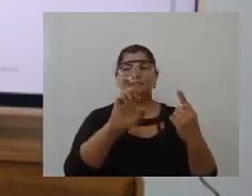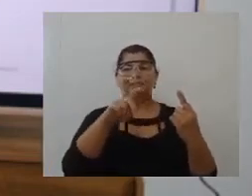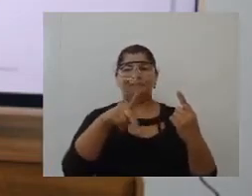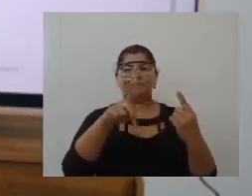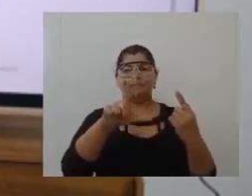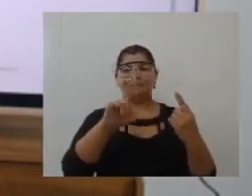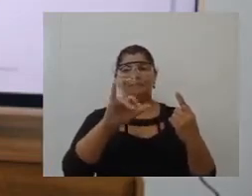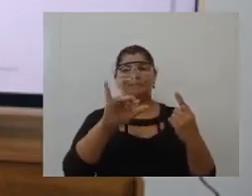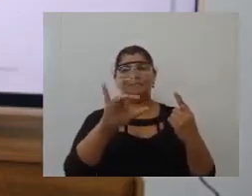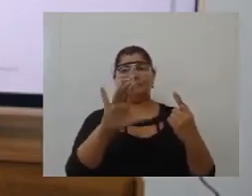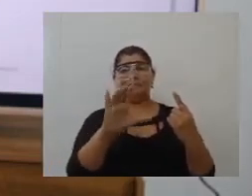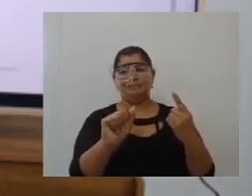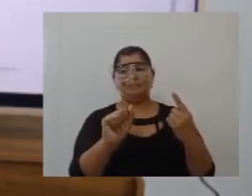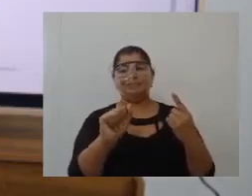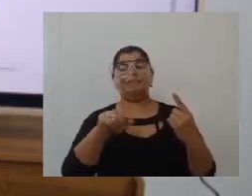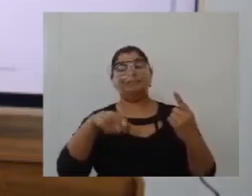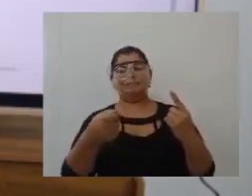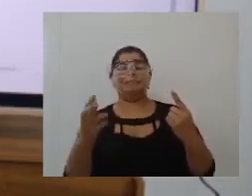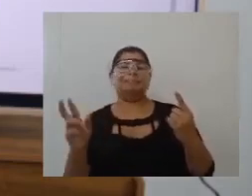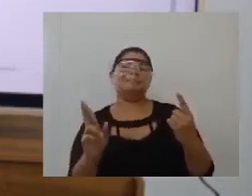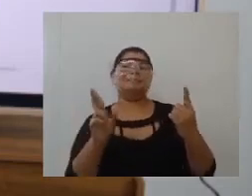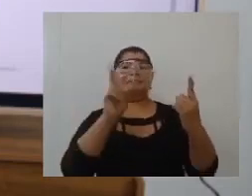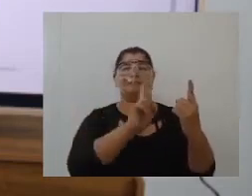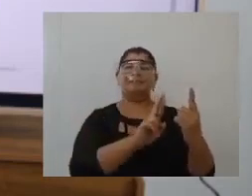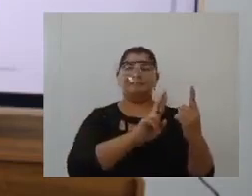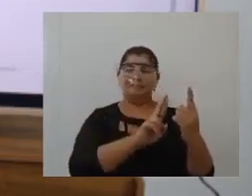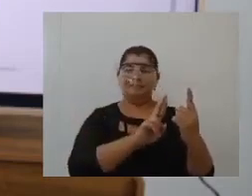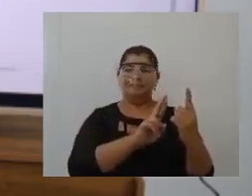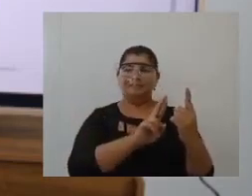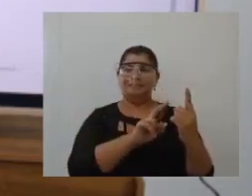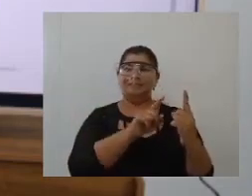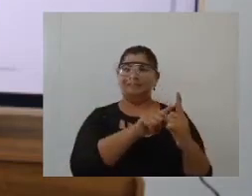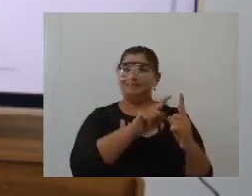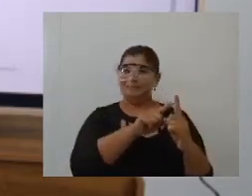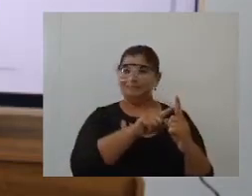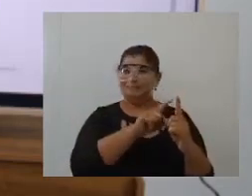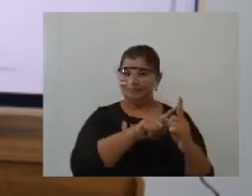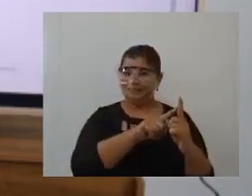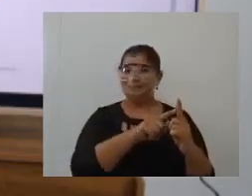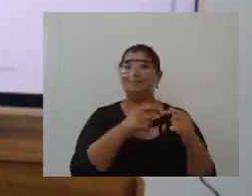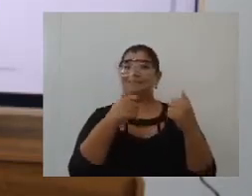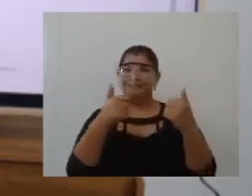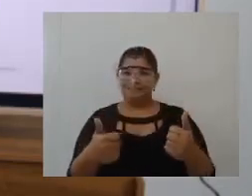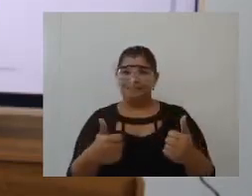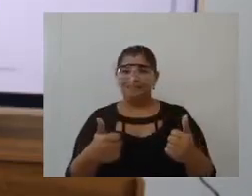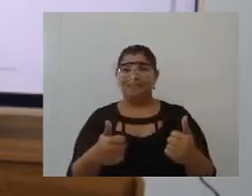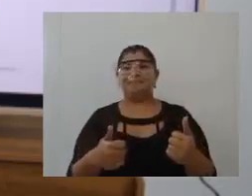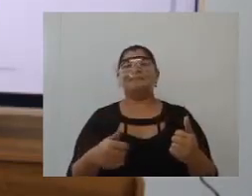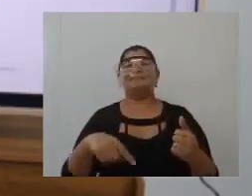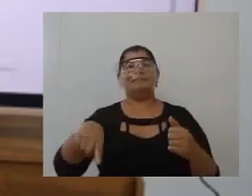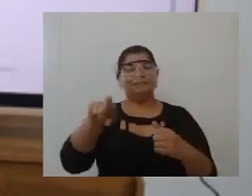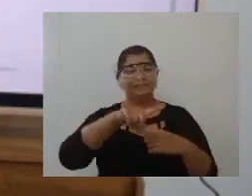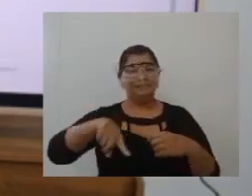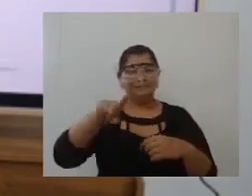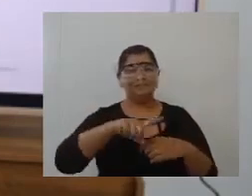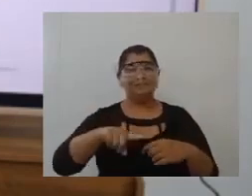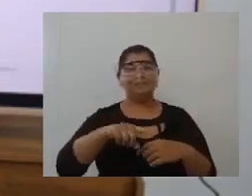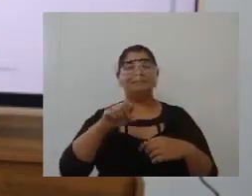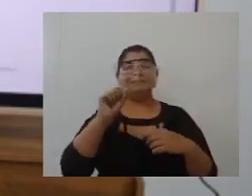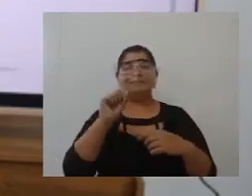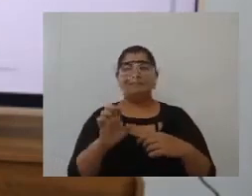uma resposta daquilo que foi colocado pelo anterior. Muito bem. Então vocês, ao